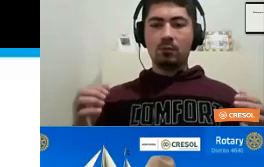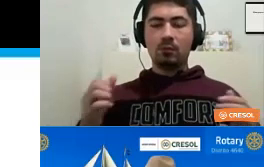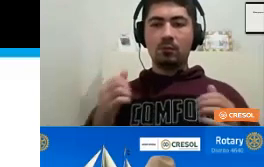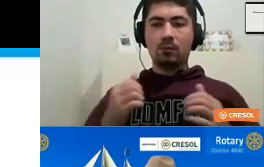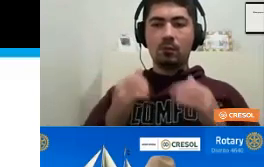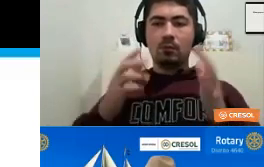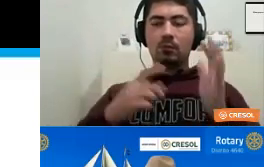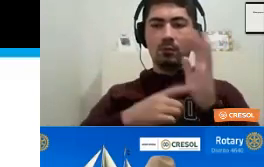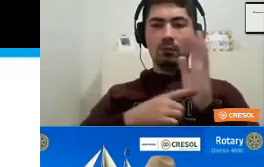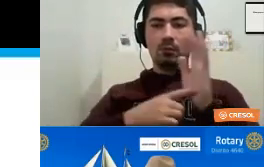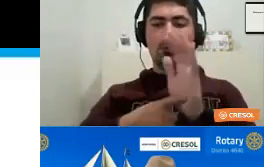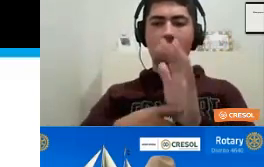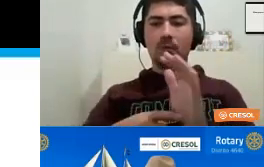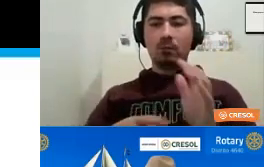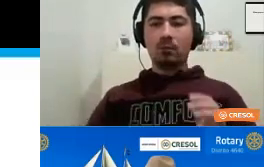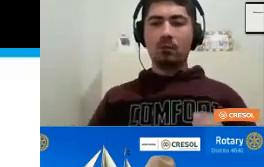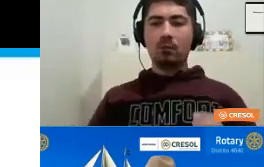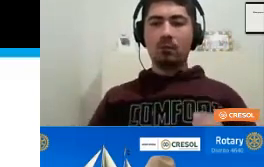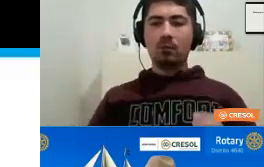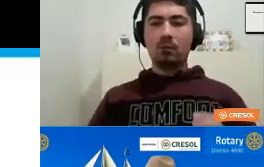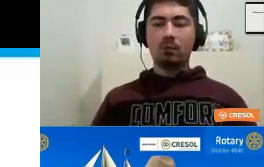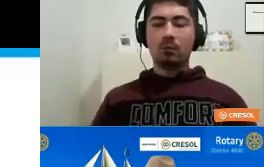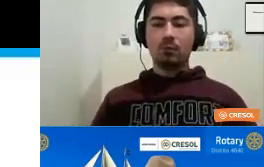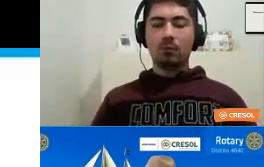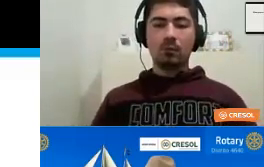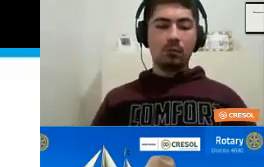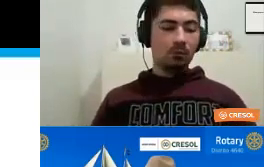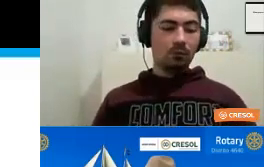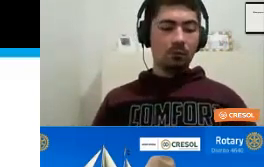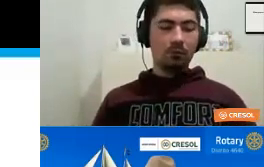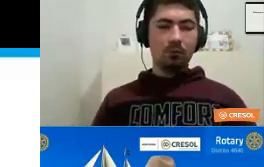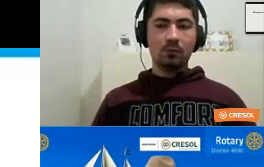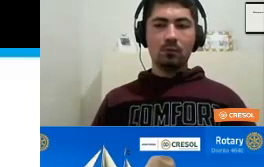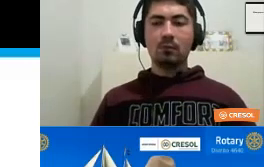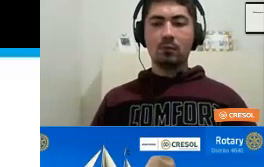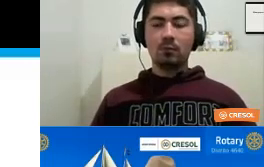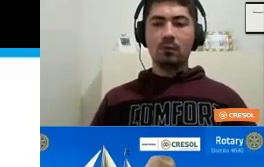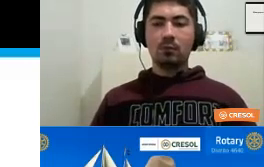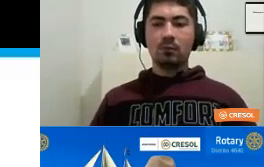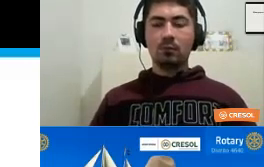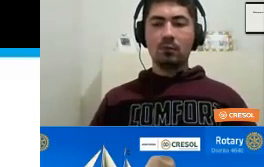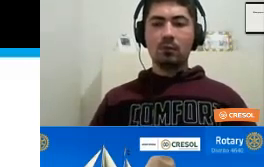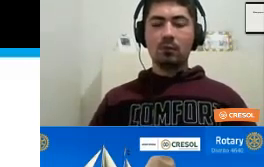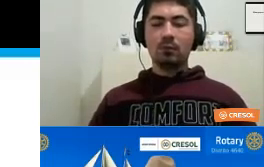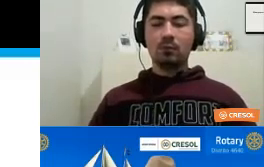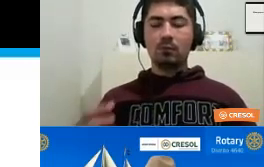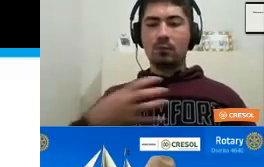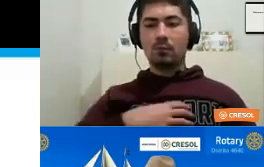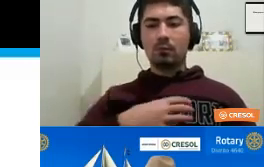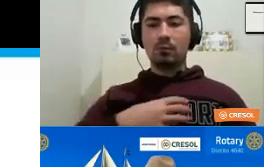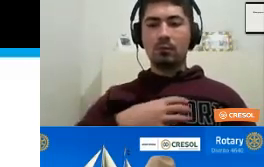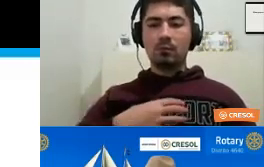ajudar. E quando a gente vai na entrega de um projeto global, não só na entrega, como depois, quando a gente vê as pessoas